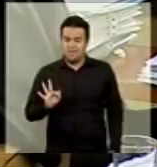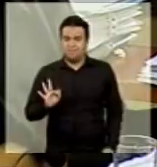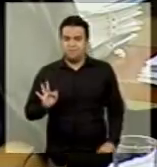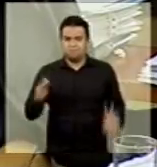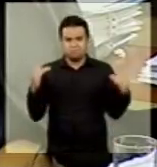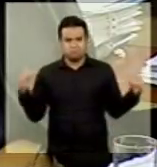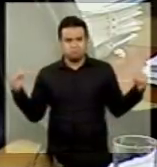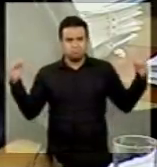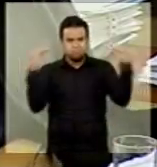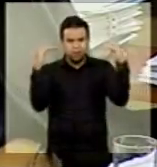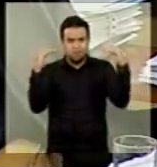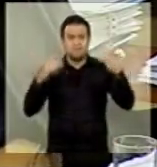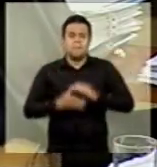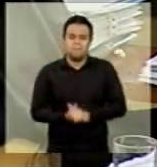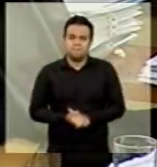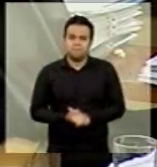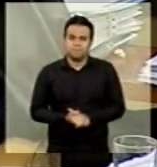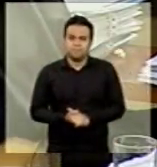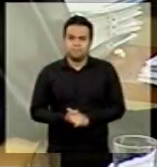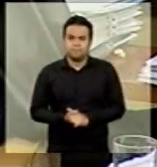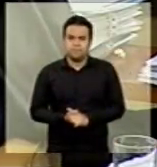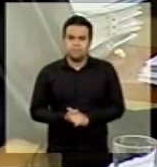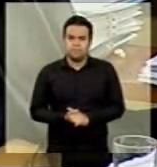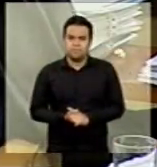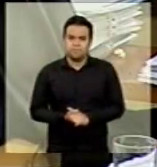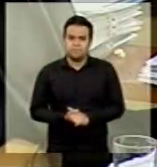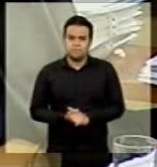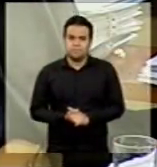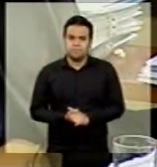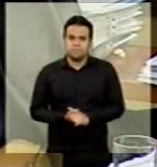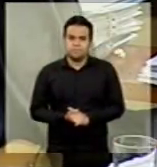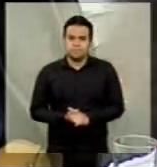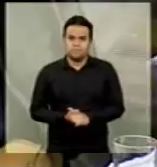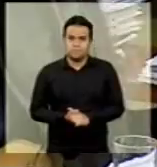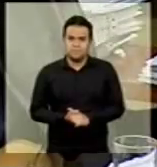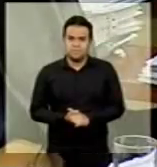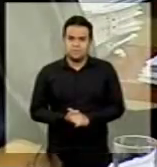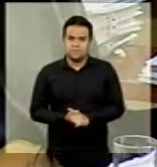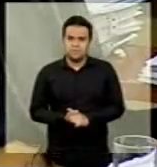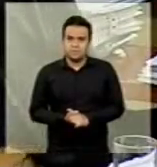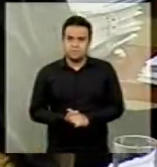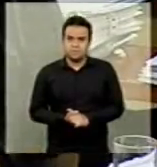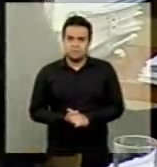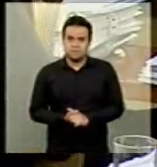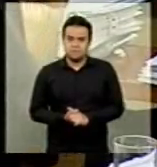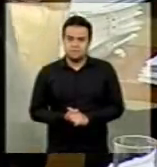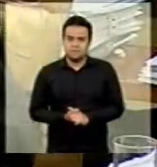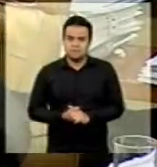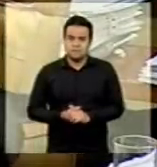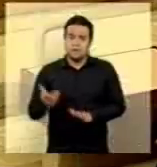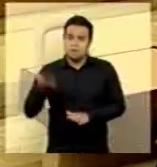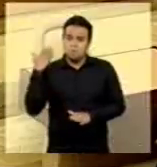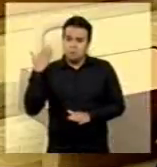competência, da mais alta honradez. Eles não merecem ouvirem que, no passado, este tribunal